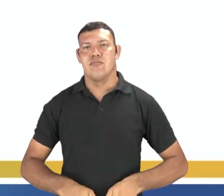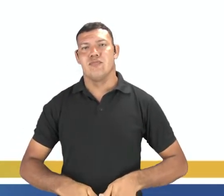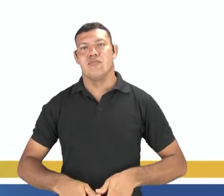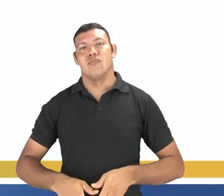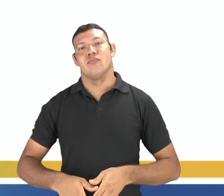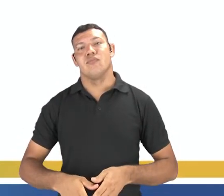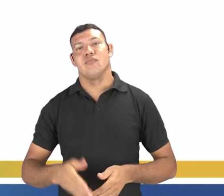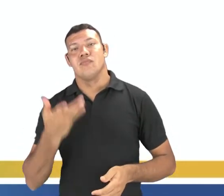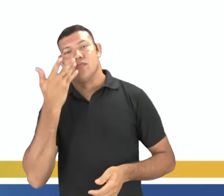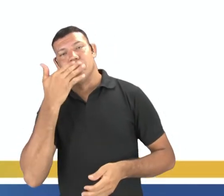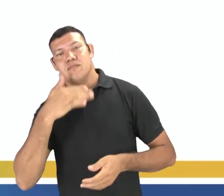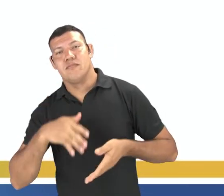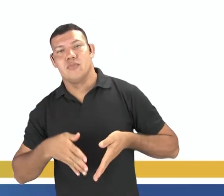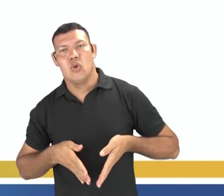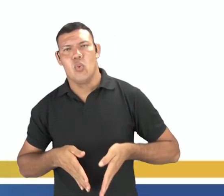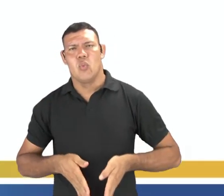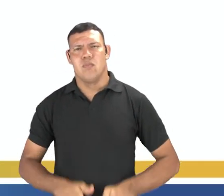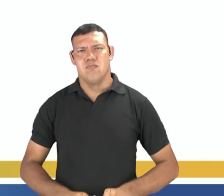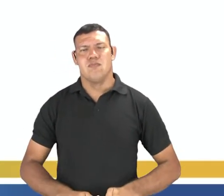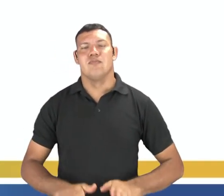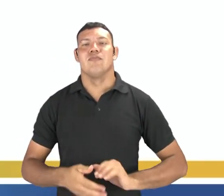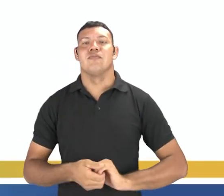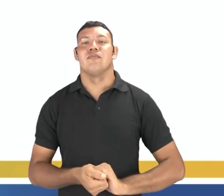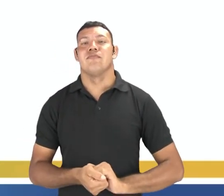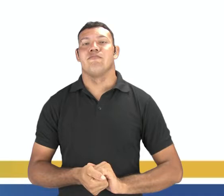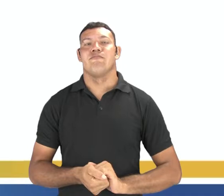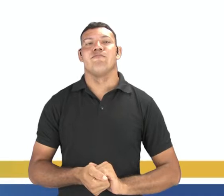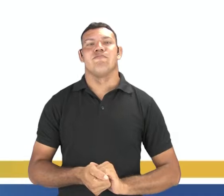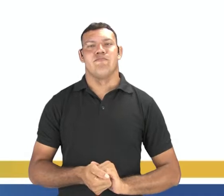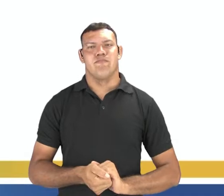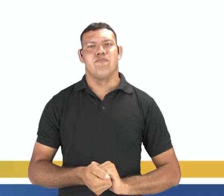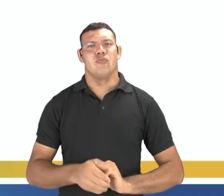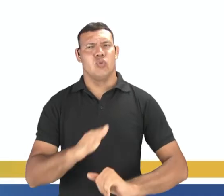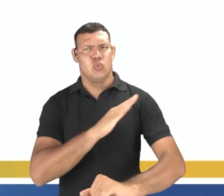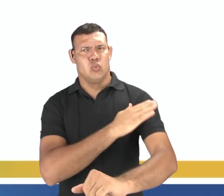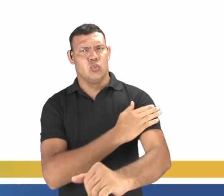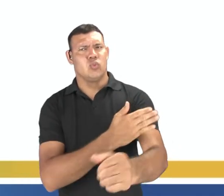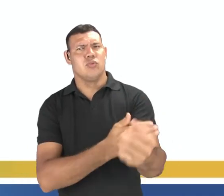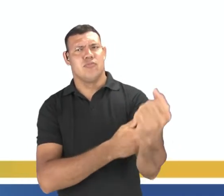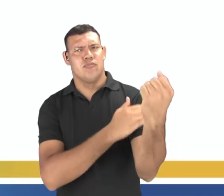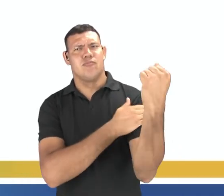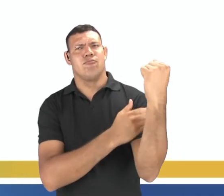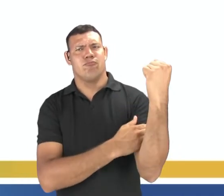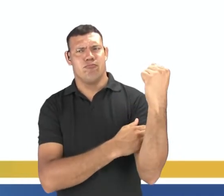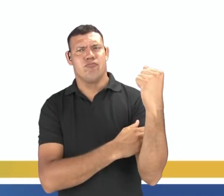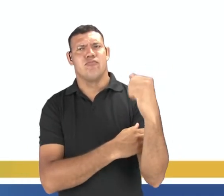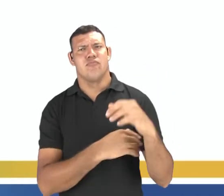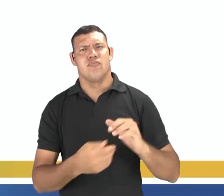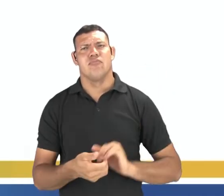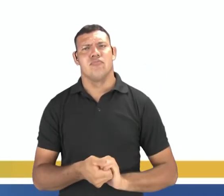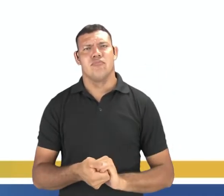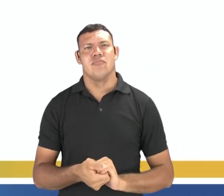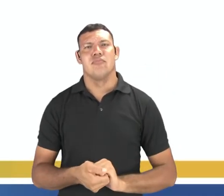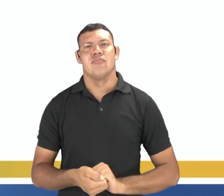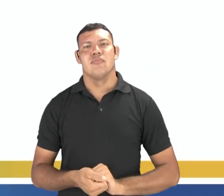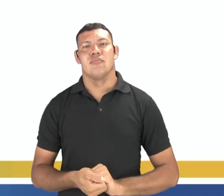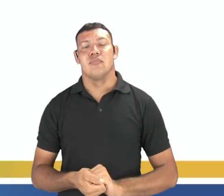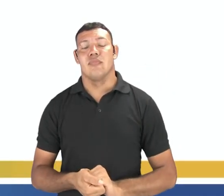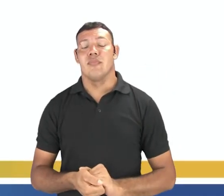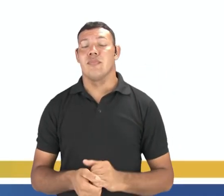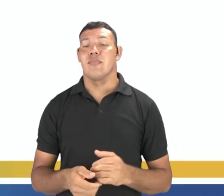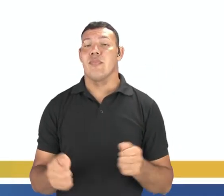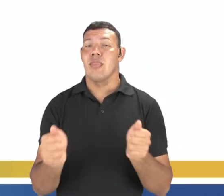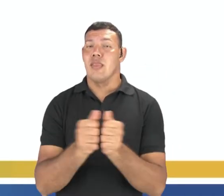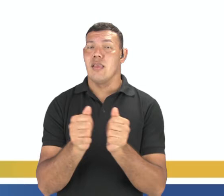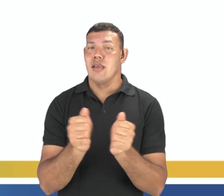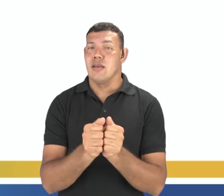momento do parto. Ele é um órgão musculoso, né, cujo orifício é denominado introito. Próximos